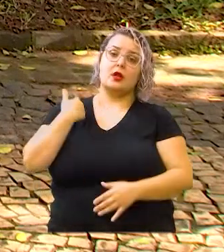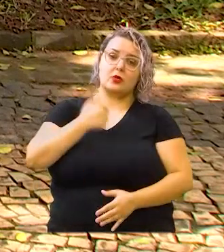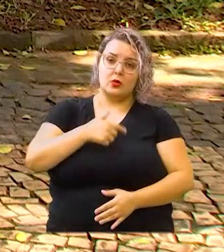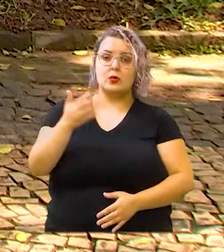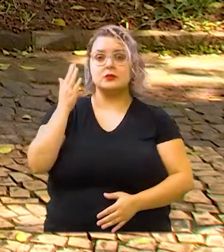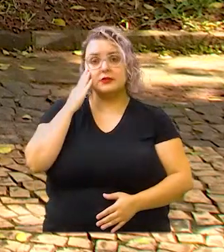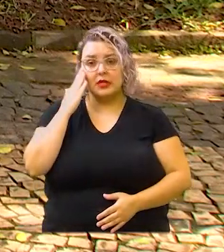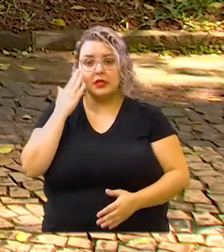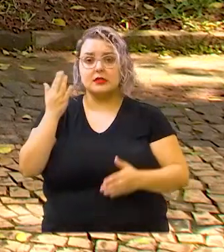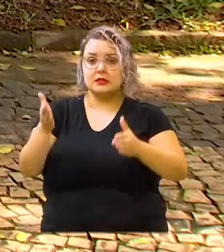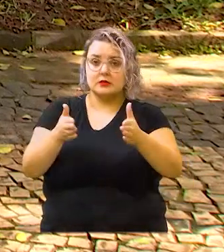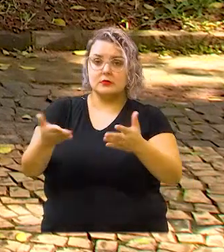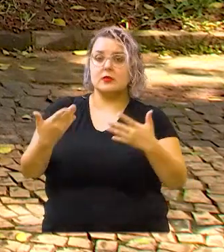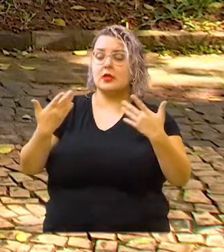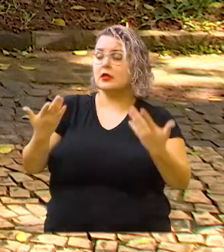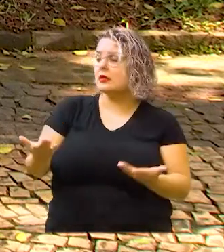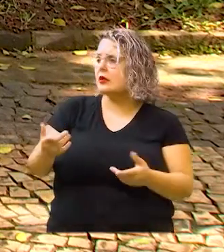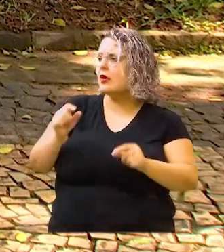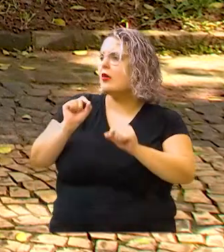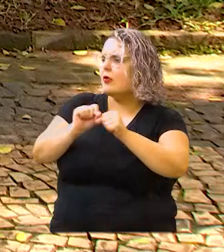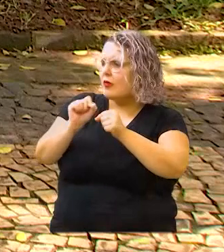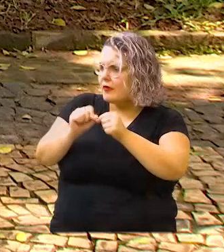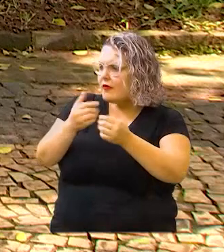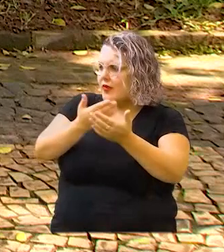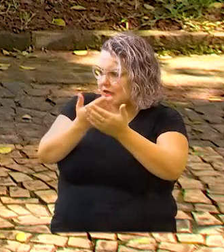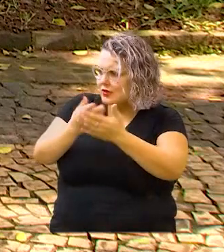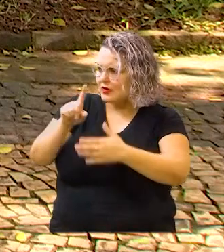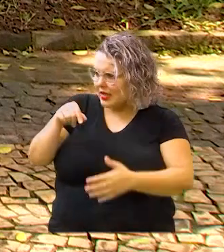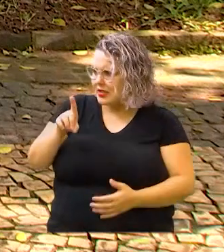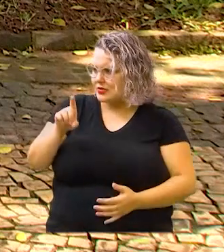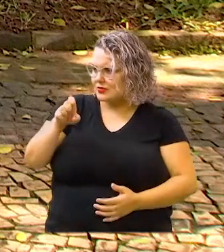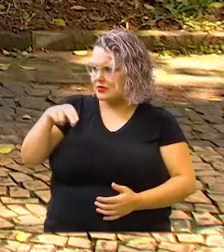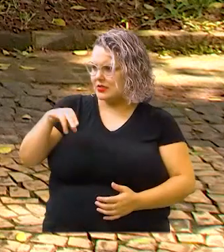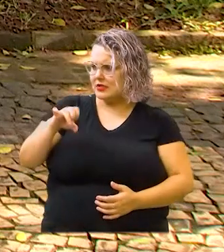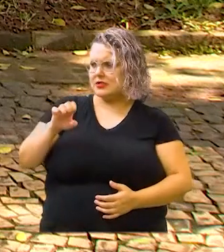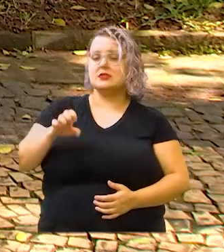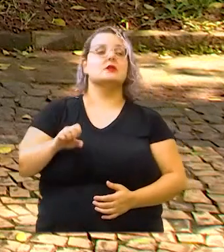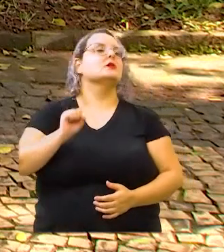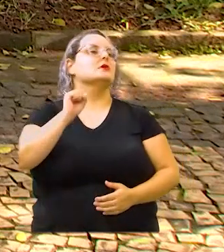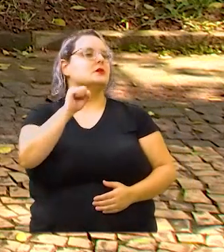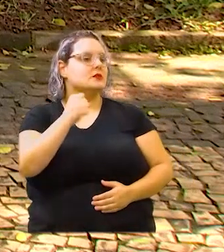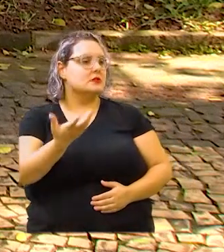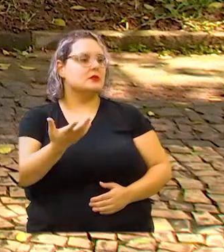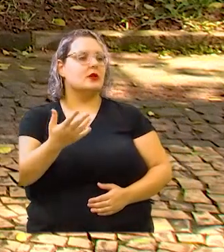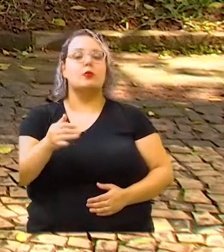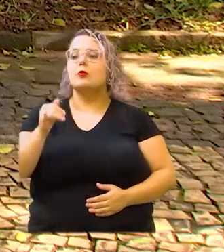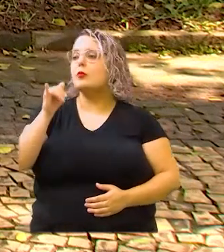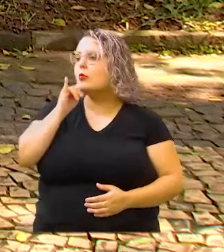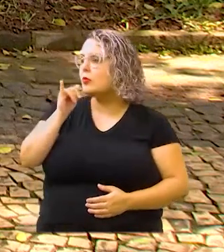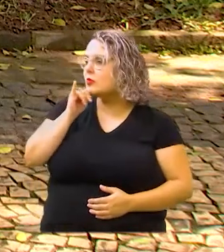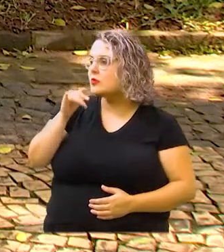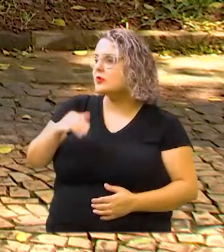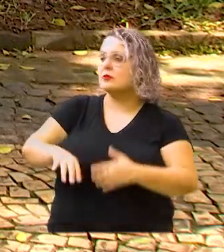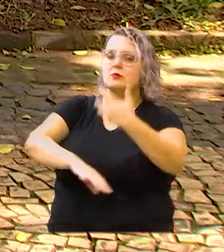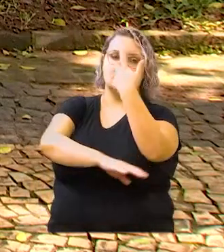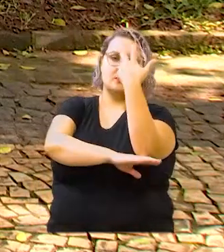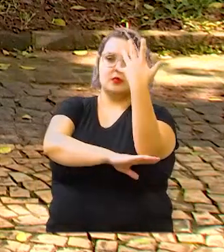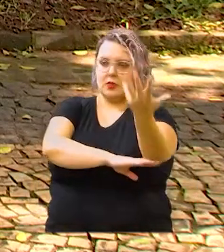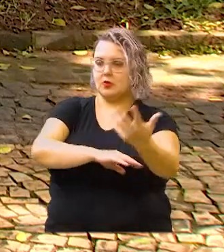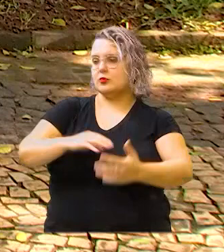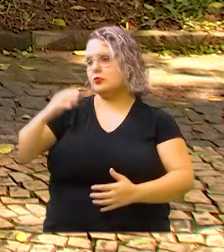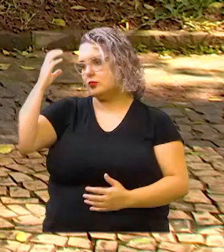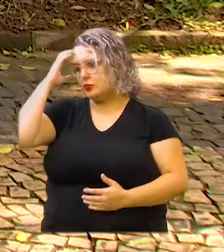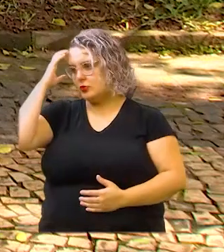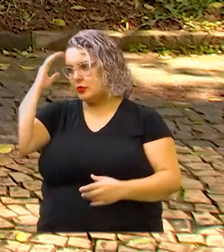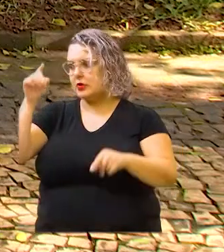gente a entender essa situação. Então deve ser feito um estudo, é isso, Sim. Denise? As árvores da cidade... Por exemplo, as que caíram lá